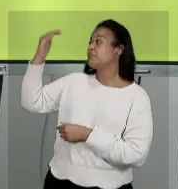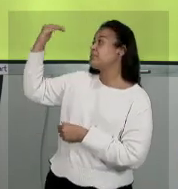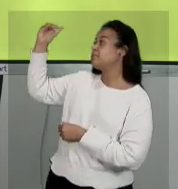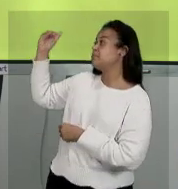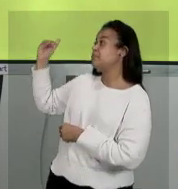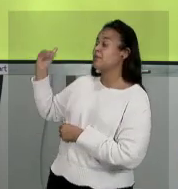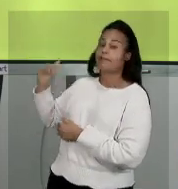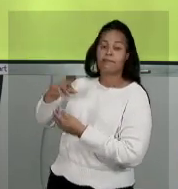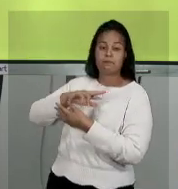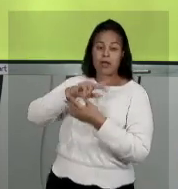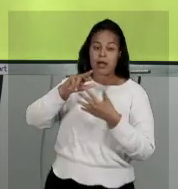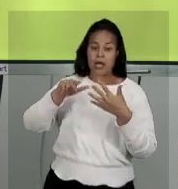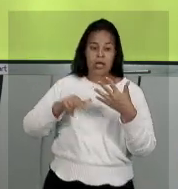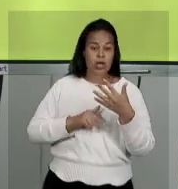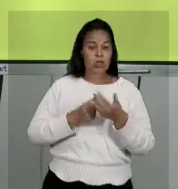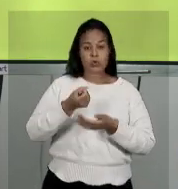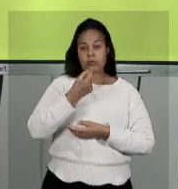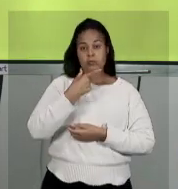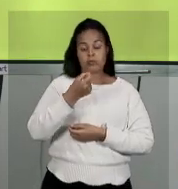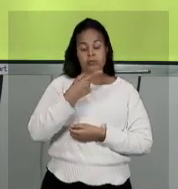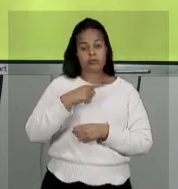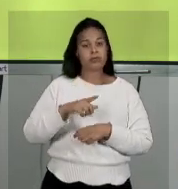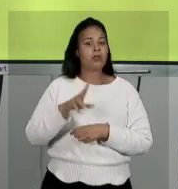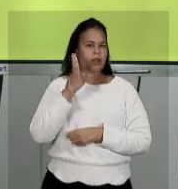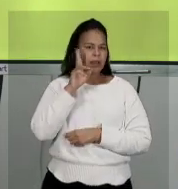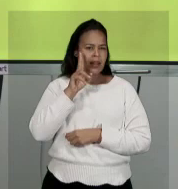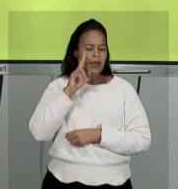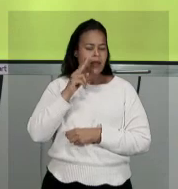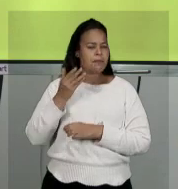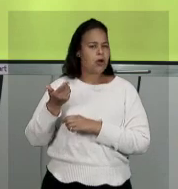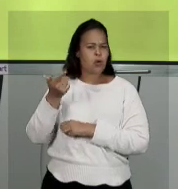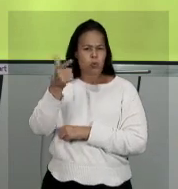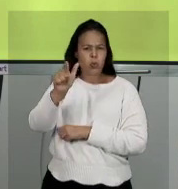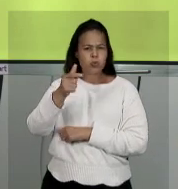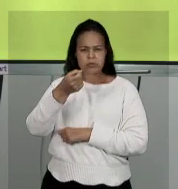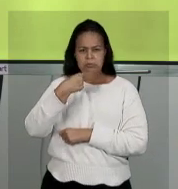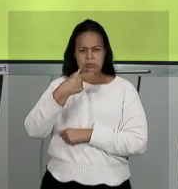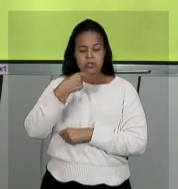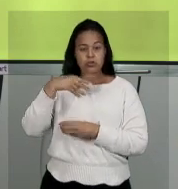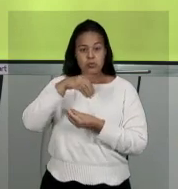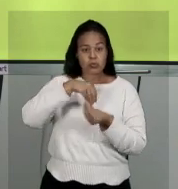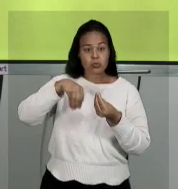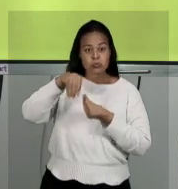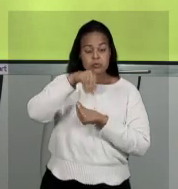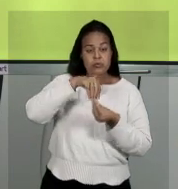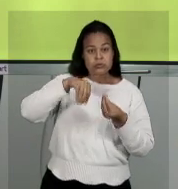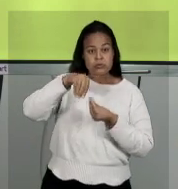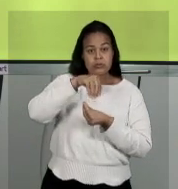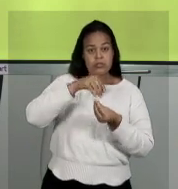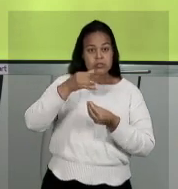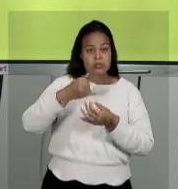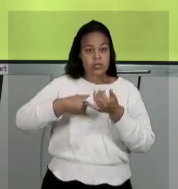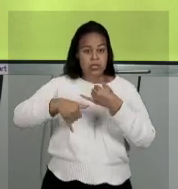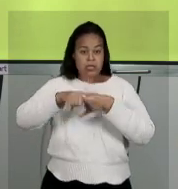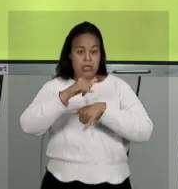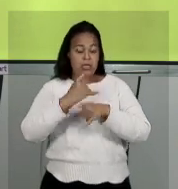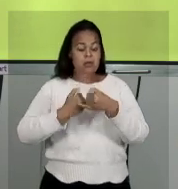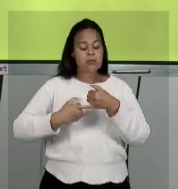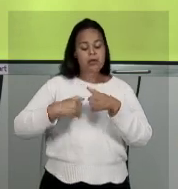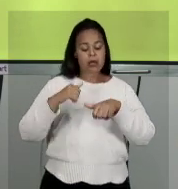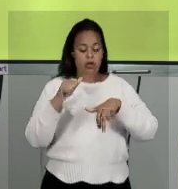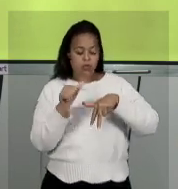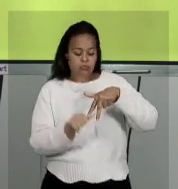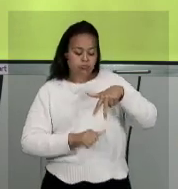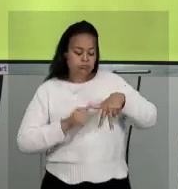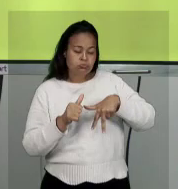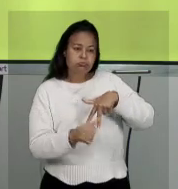amoxicilina. As drogas, como nós já vimos nas aulas anteriores, são substâncias capazes de modificar o organismo com